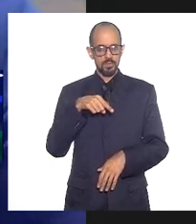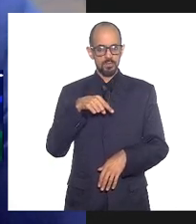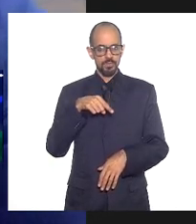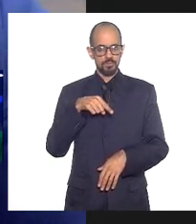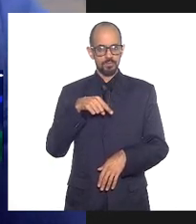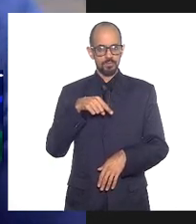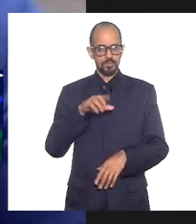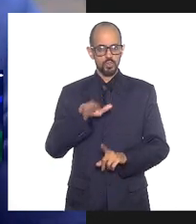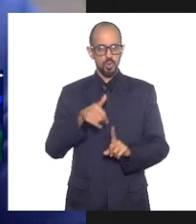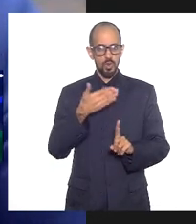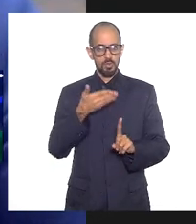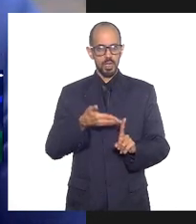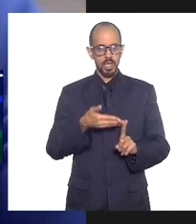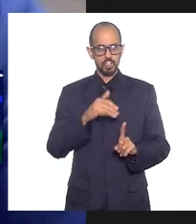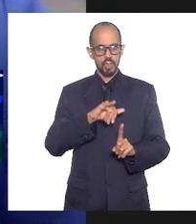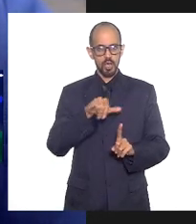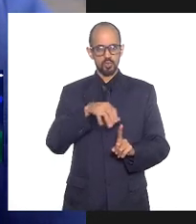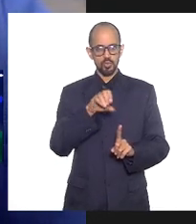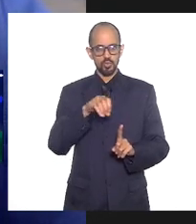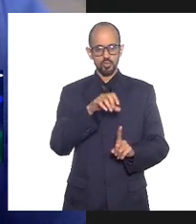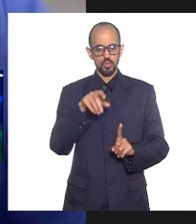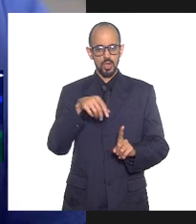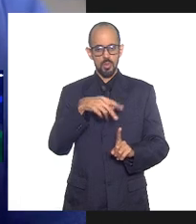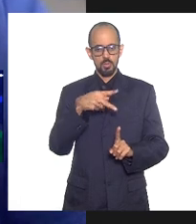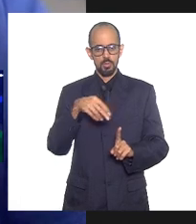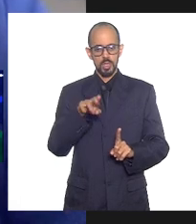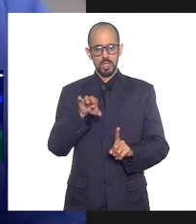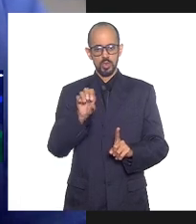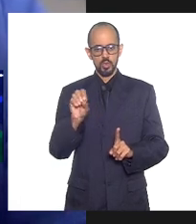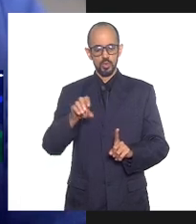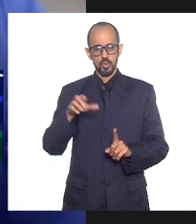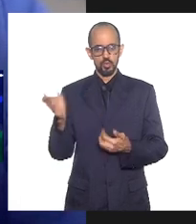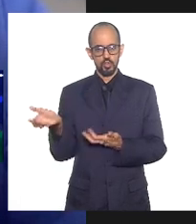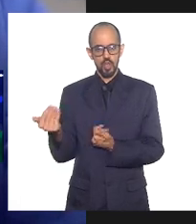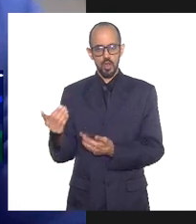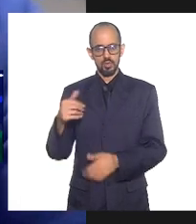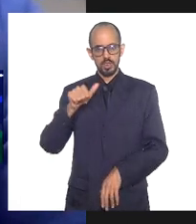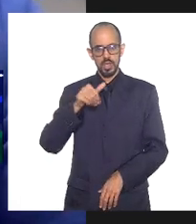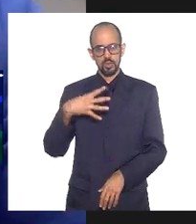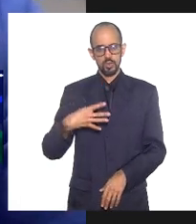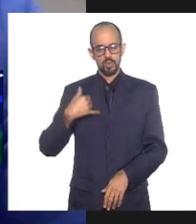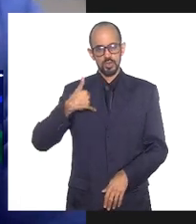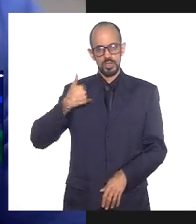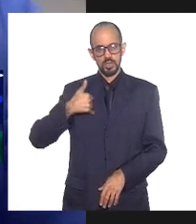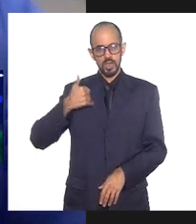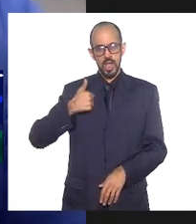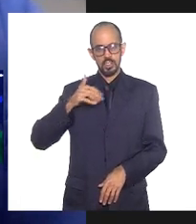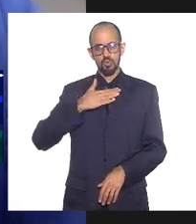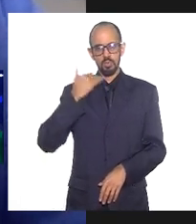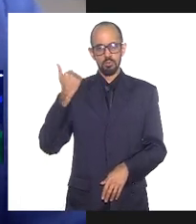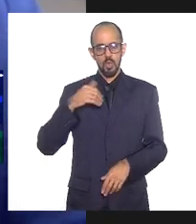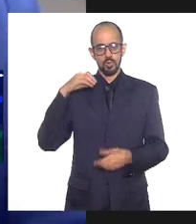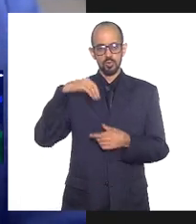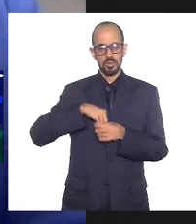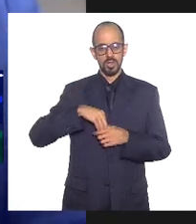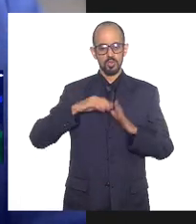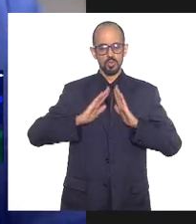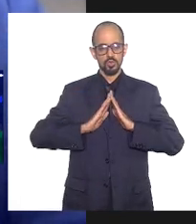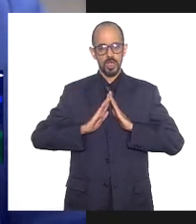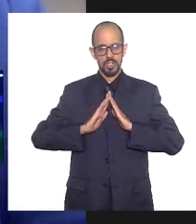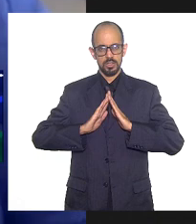de homenagear o João Pedro, jovem de 14 anos, uma criança que foi morto dentro da sua